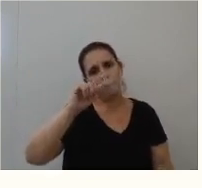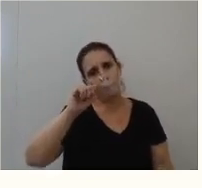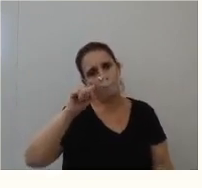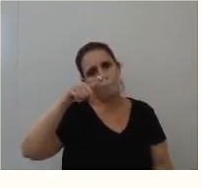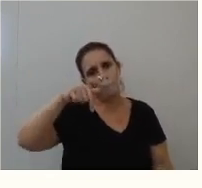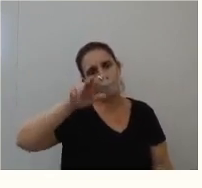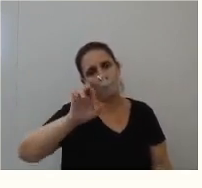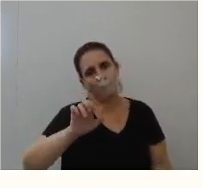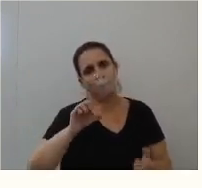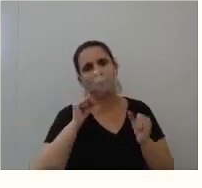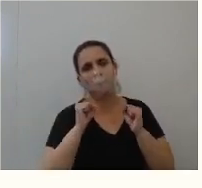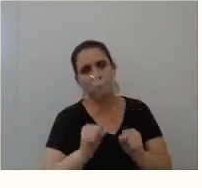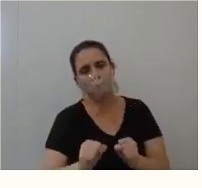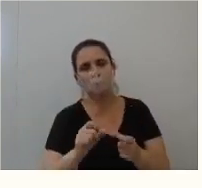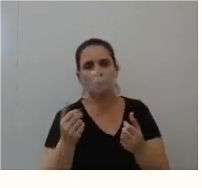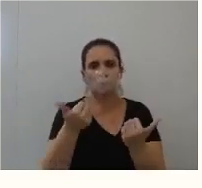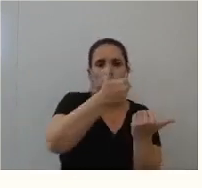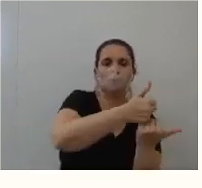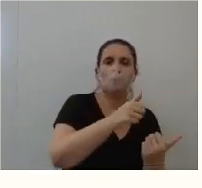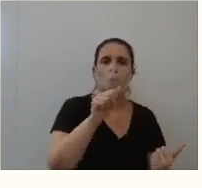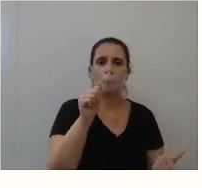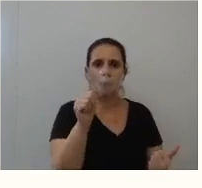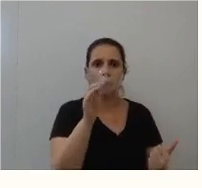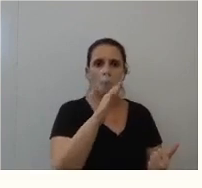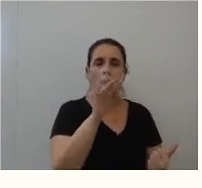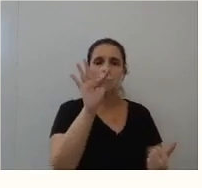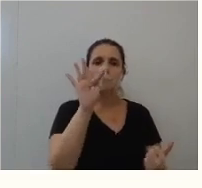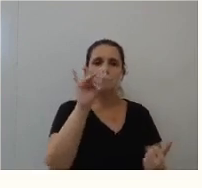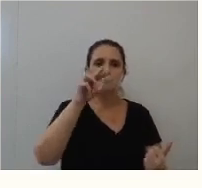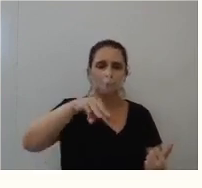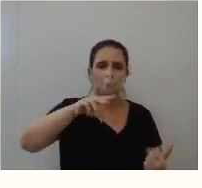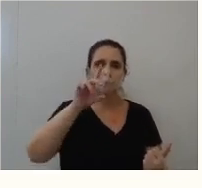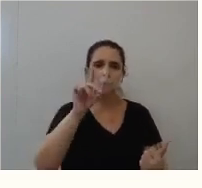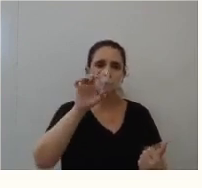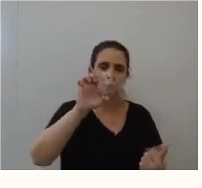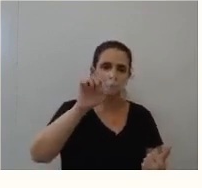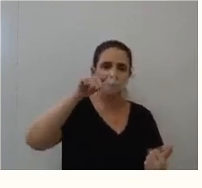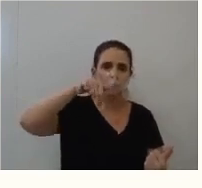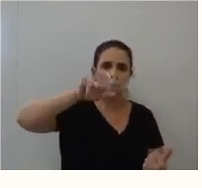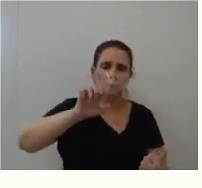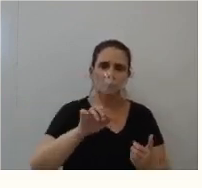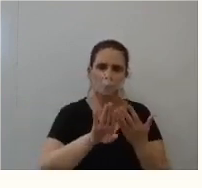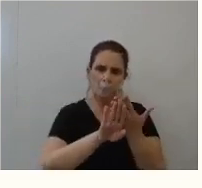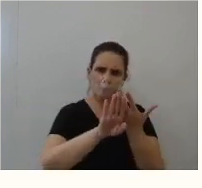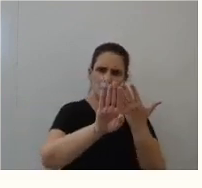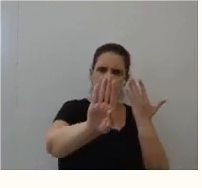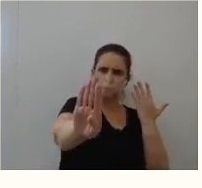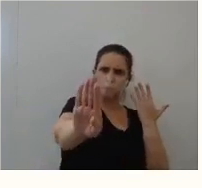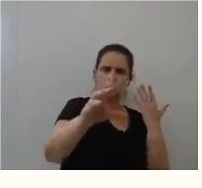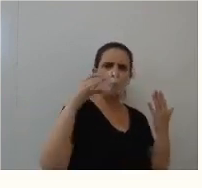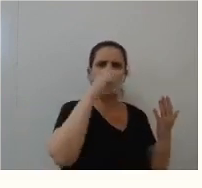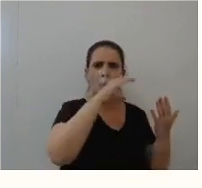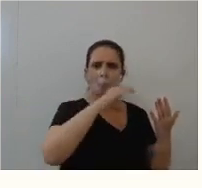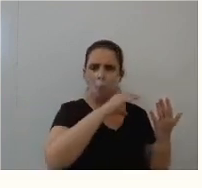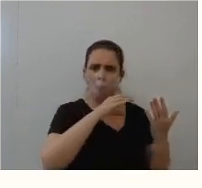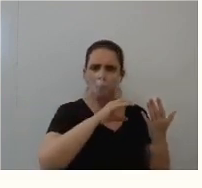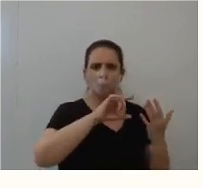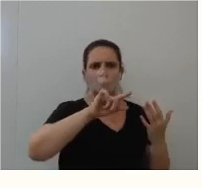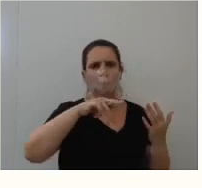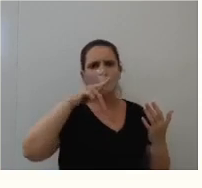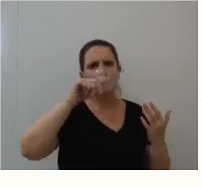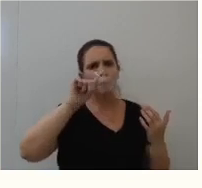substituir pelo a fim de que, ok? Ou seja, afastou-se depressa para